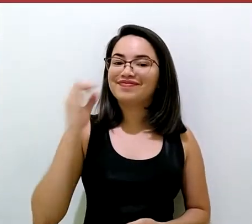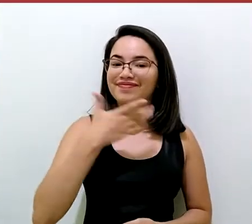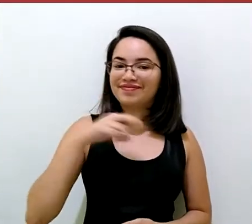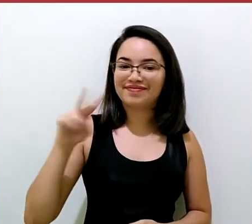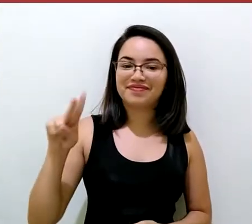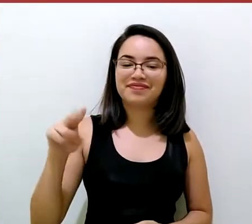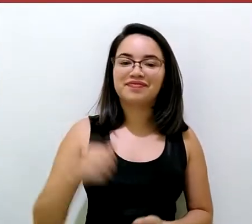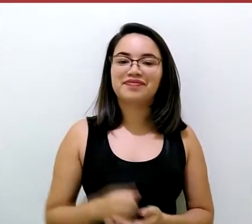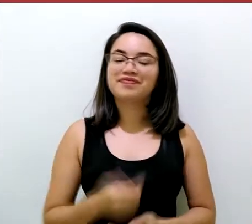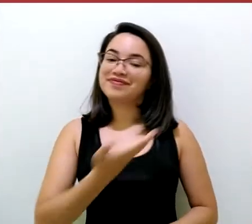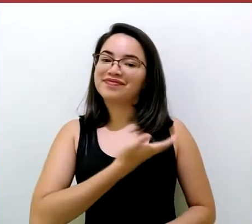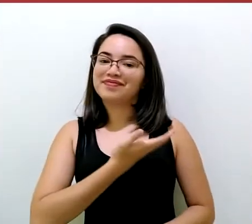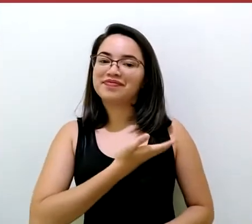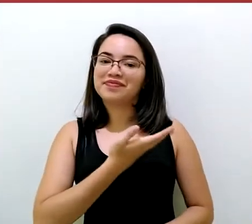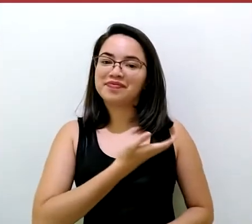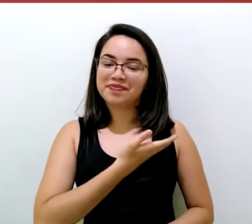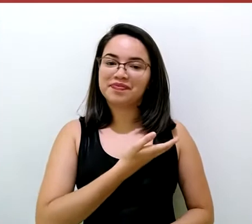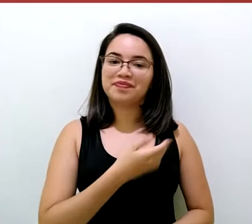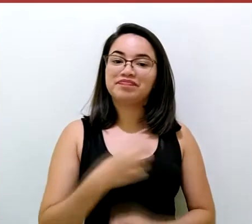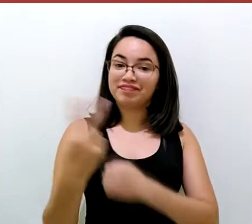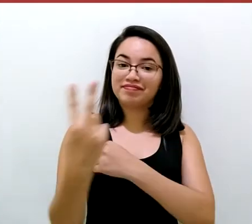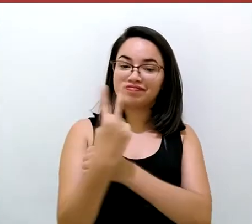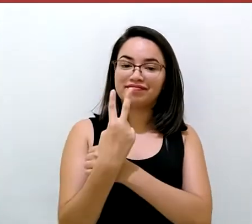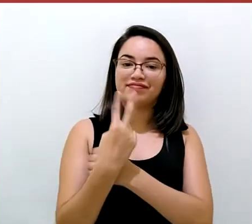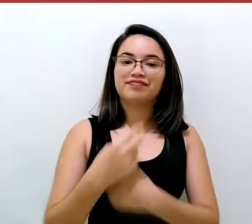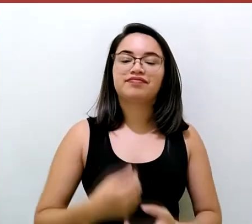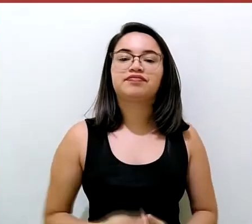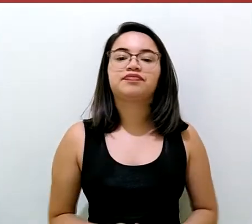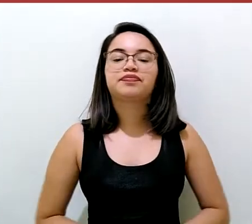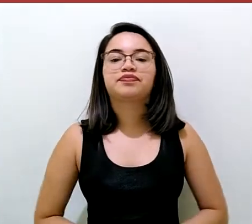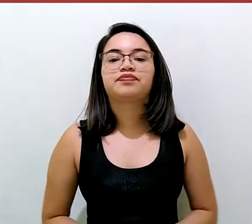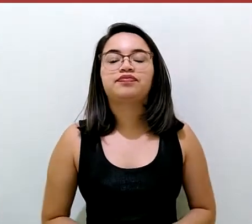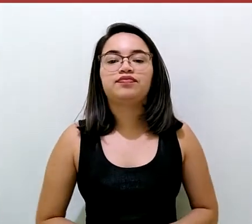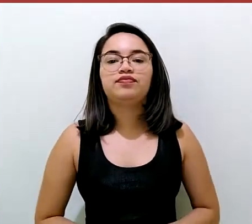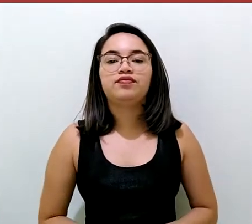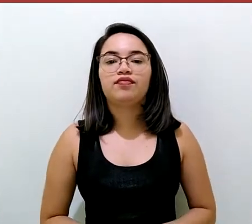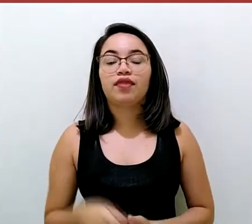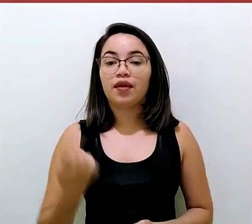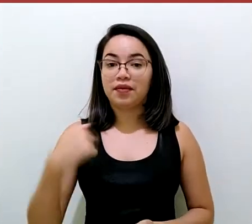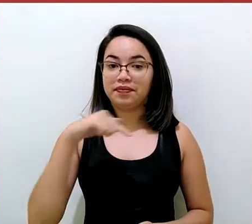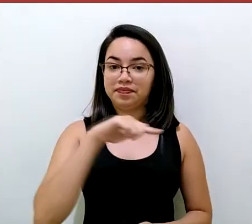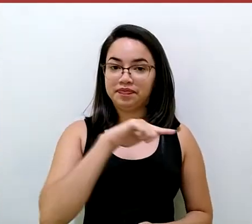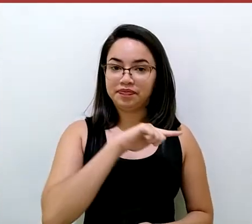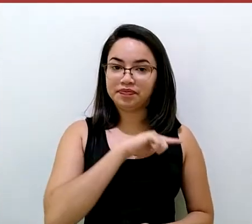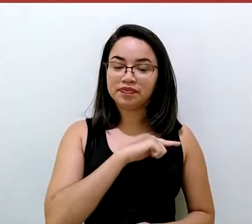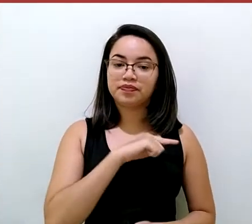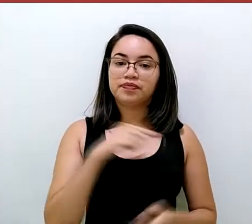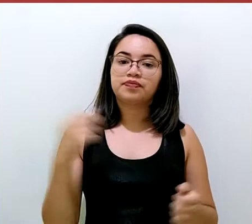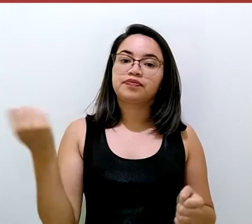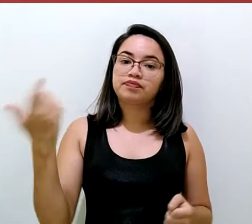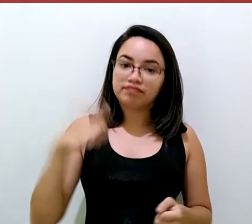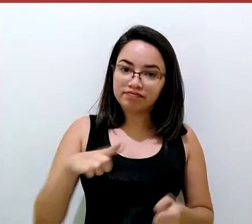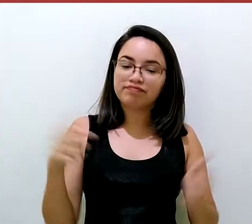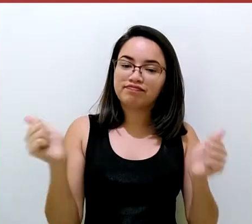Olá, irmãos, amigos que nos assistem. Nós estamos novamente